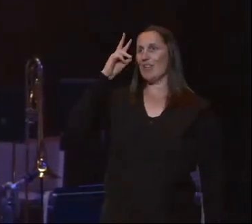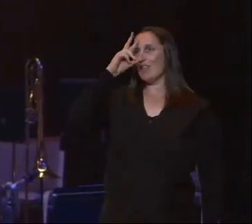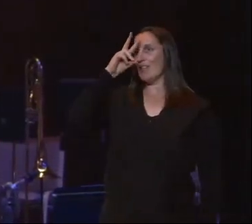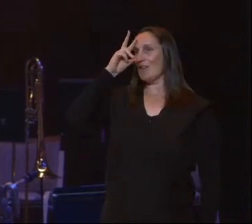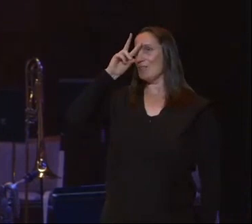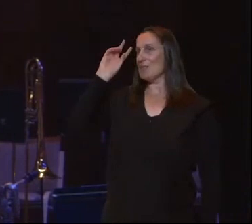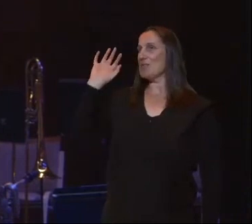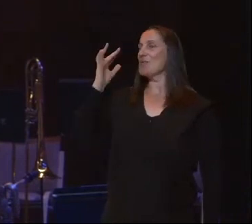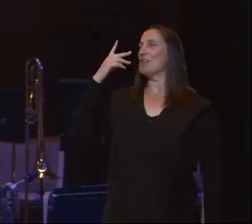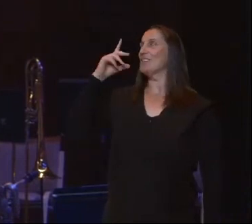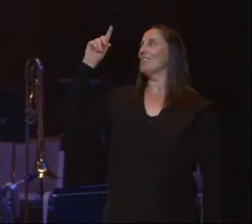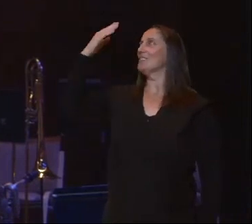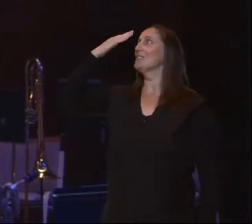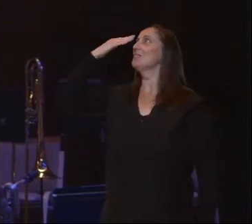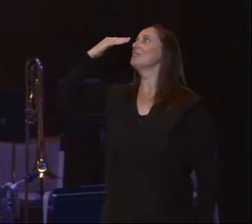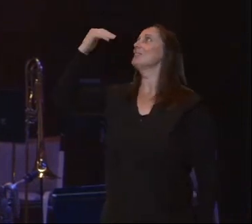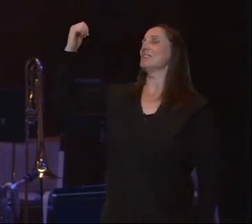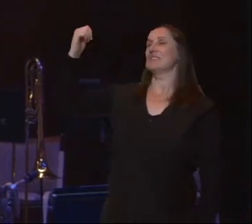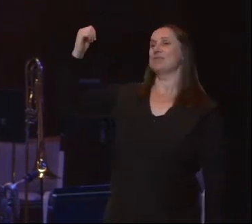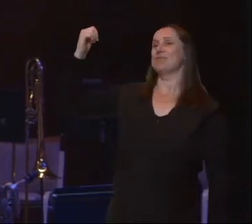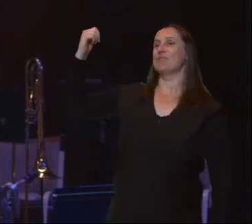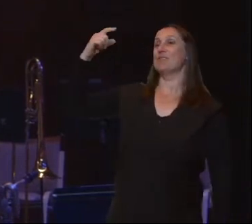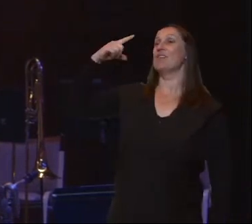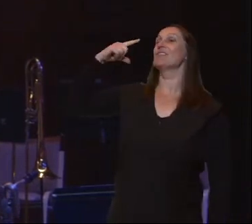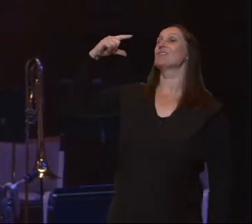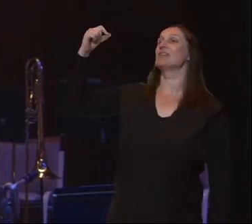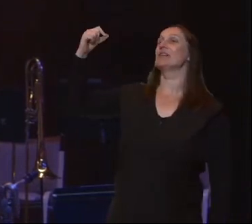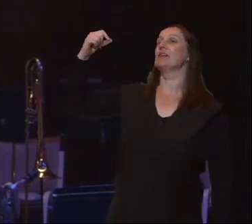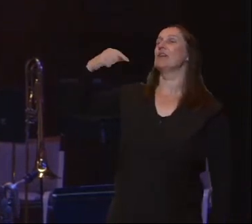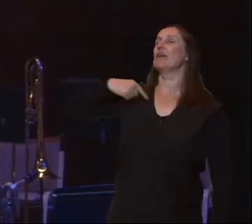eu lembro da voz que era